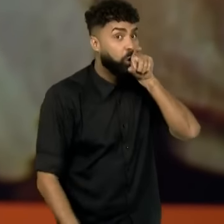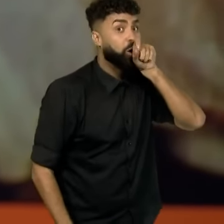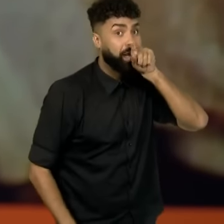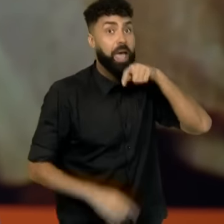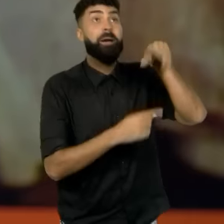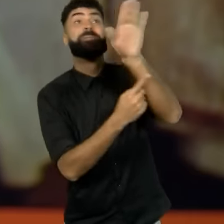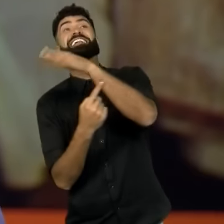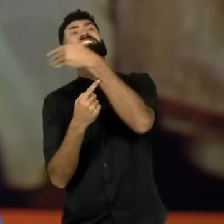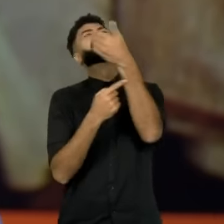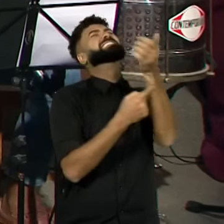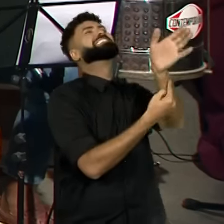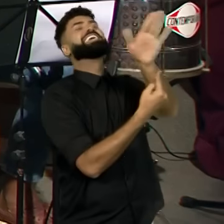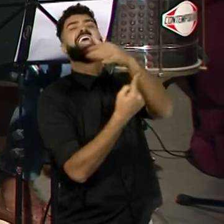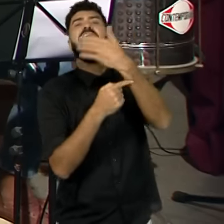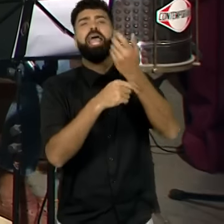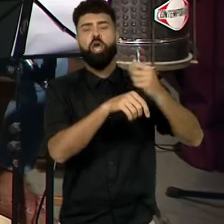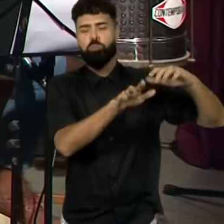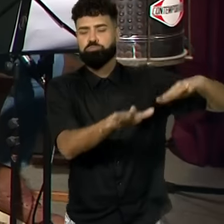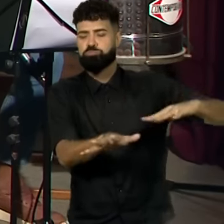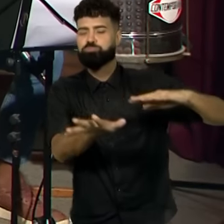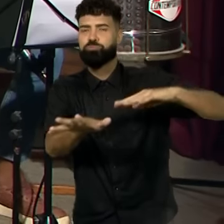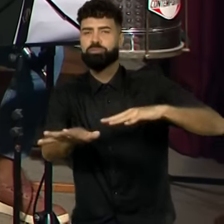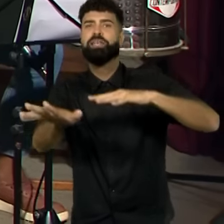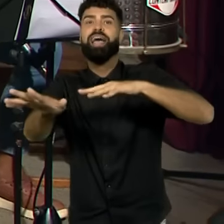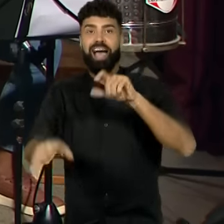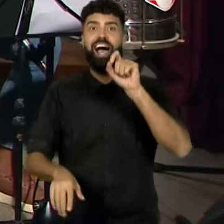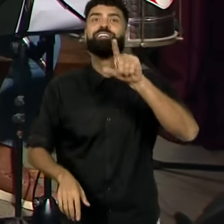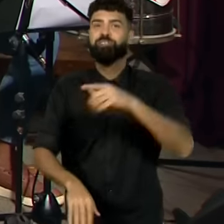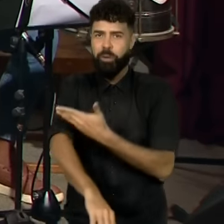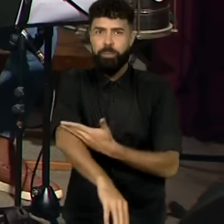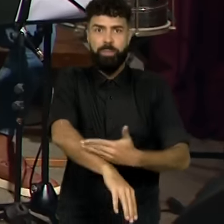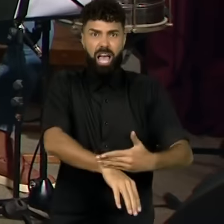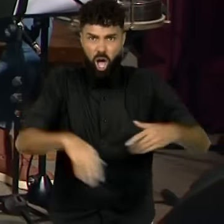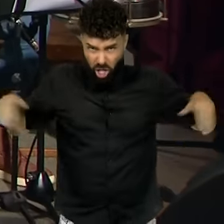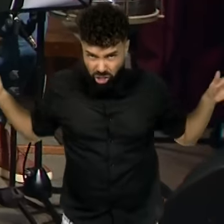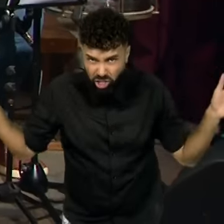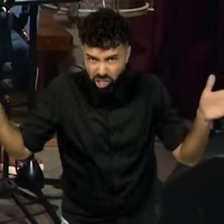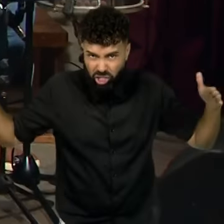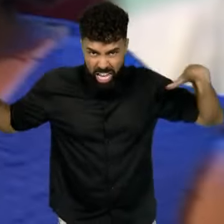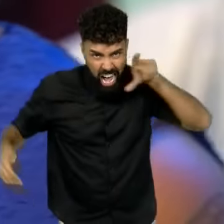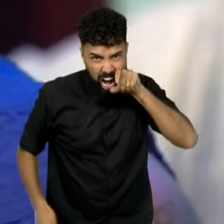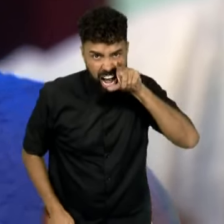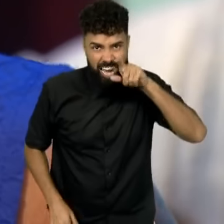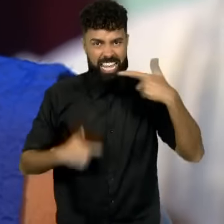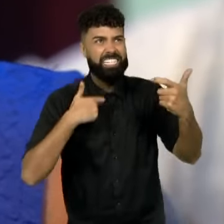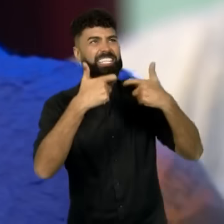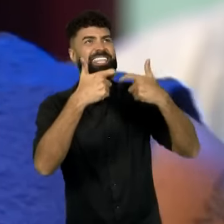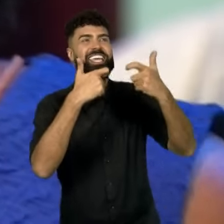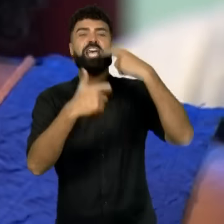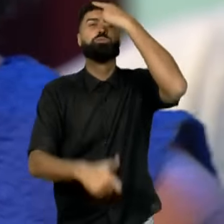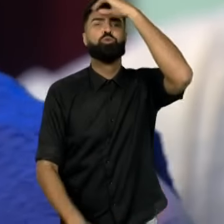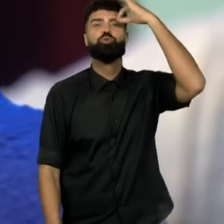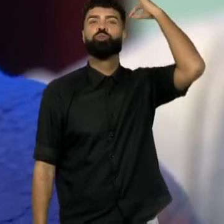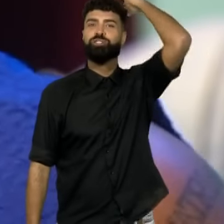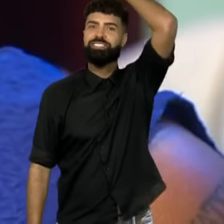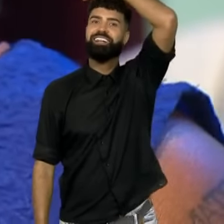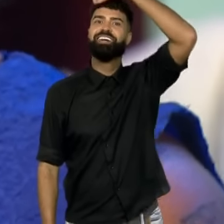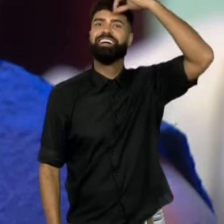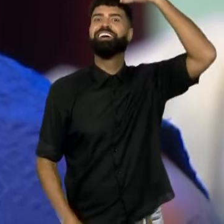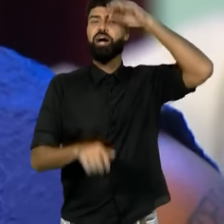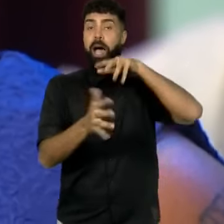seu divino manto, sua águia, o carneiro, o Espírito Santo, no tempo